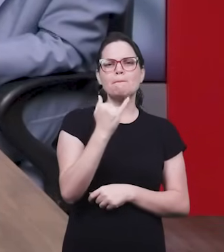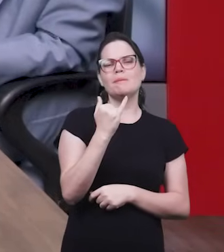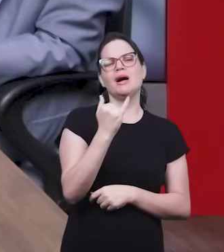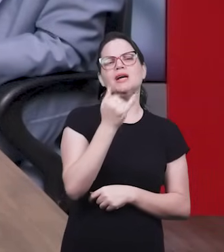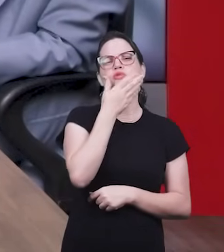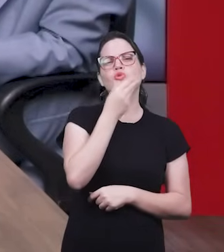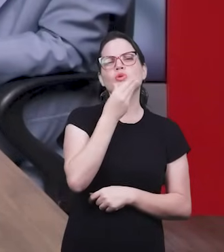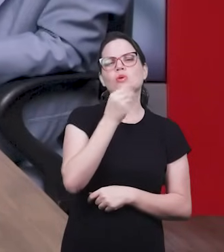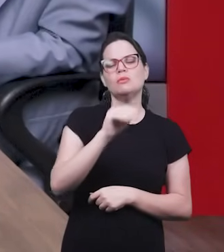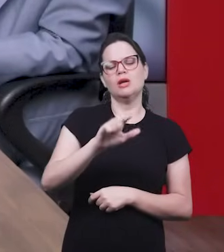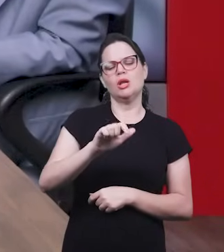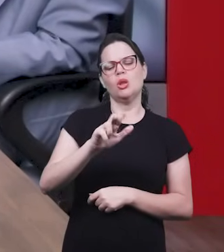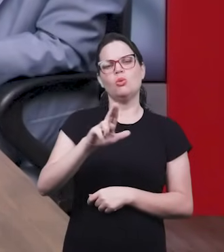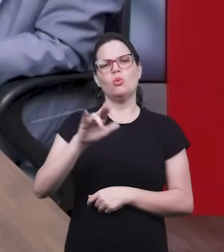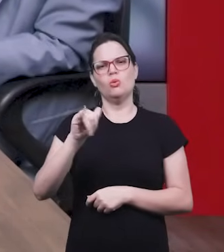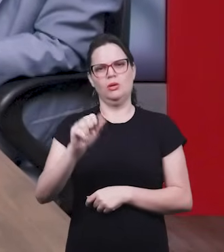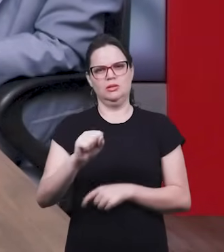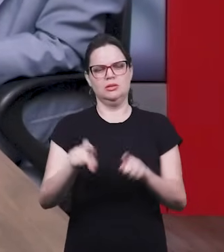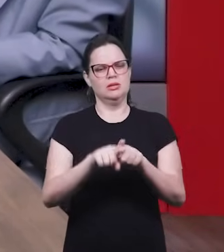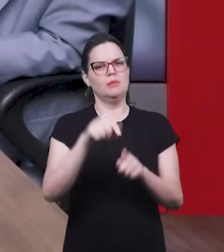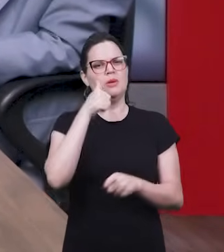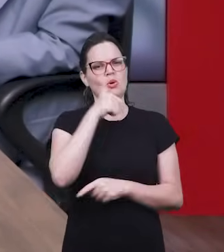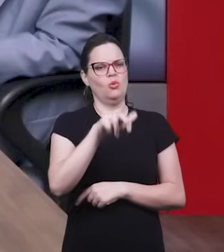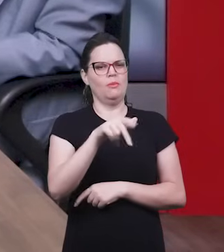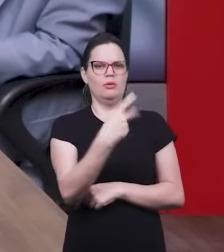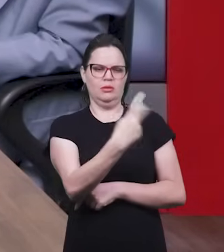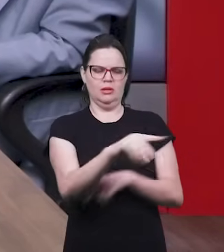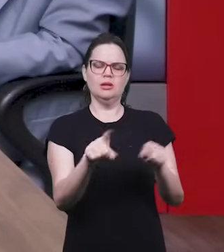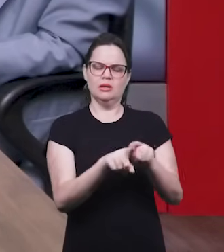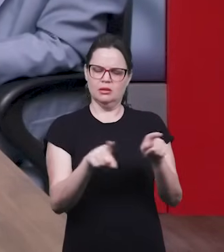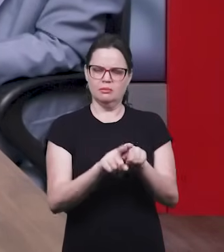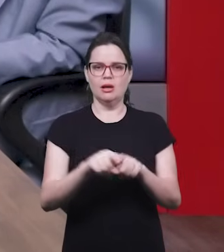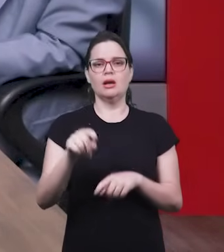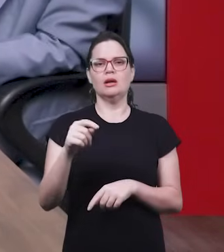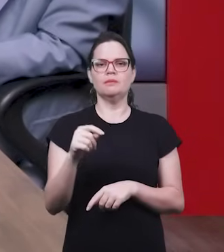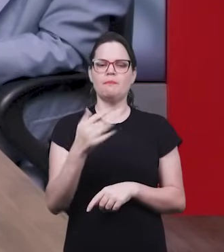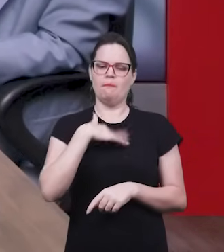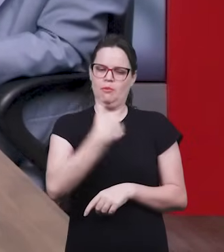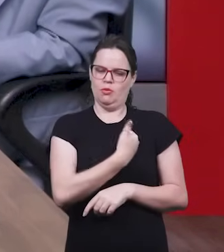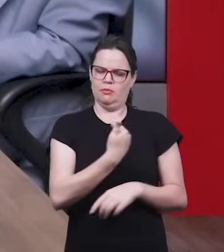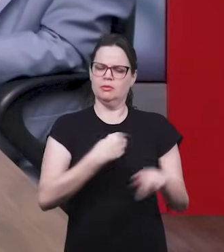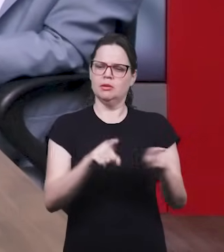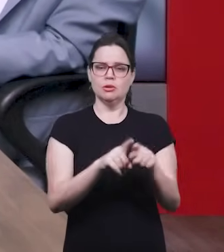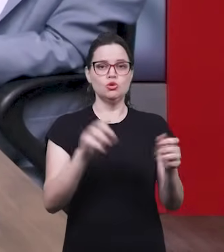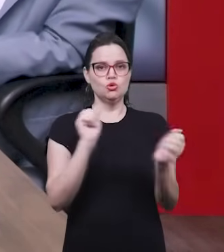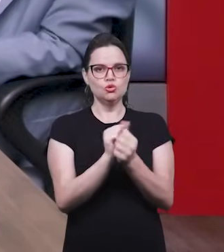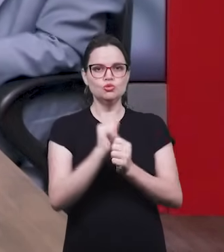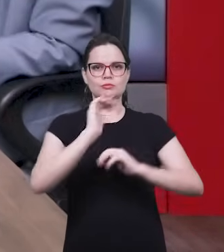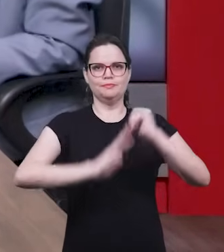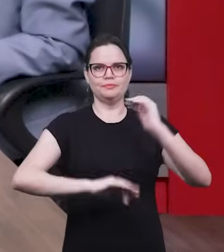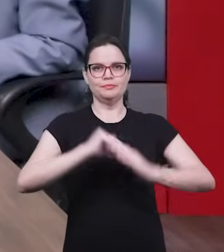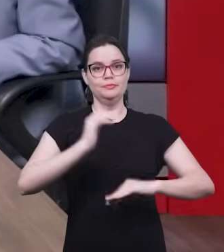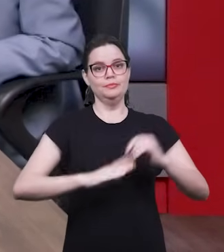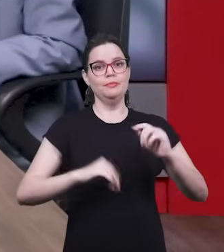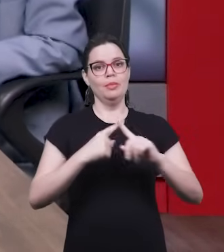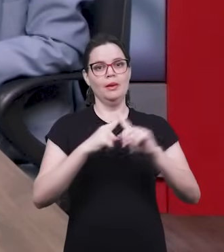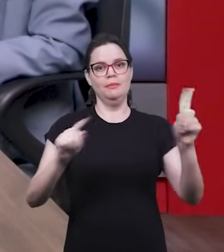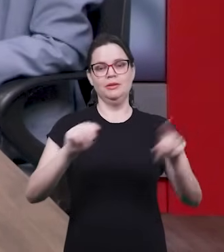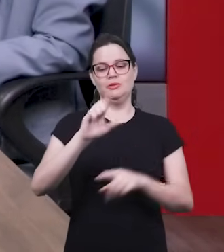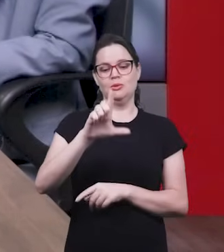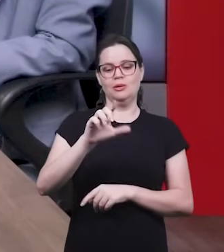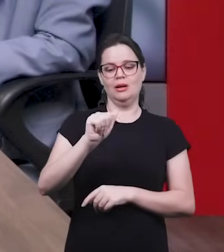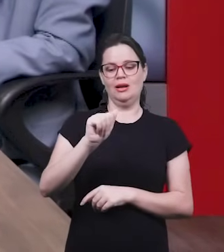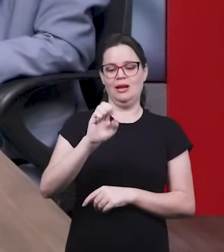que era dentista, outro irmão dele, que era o Laércio, foi meu colega também. Então, e o Laerte, que era